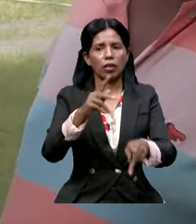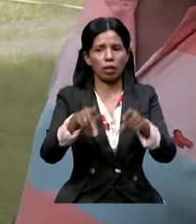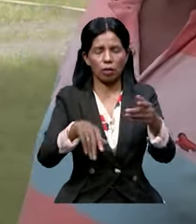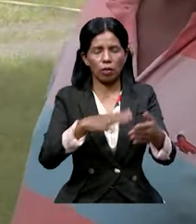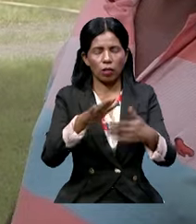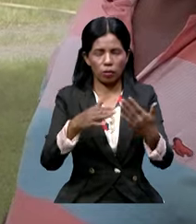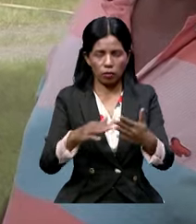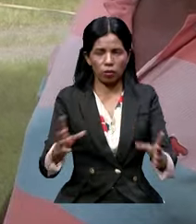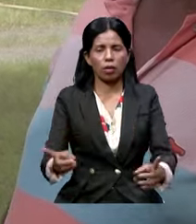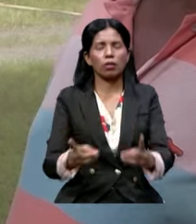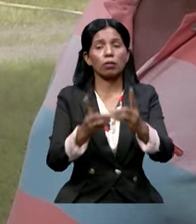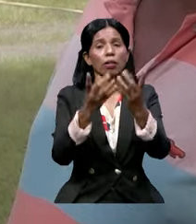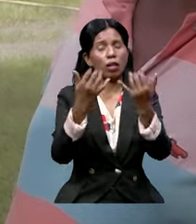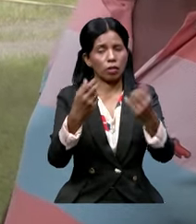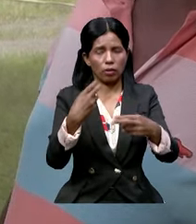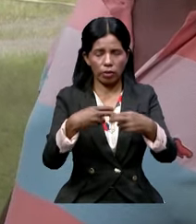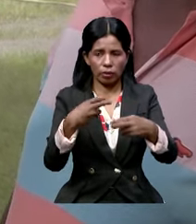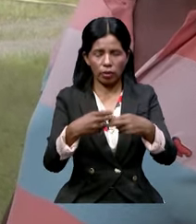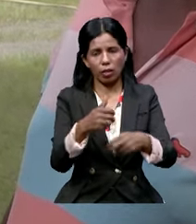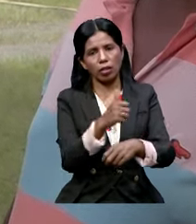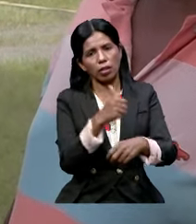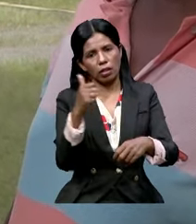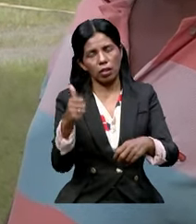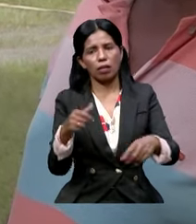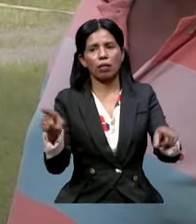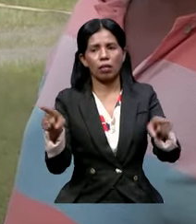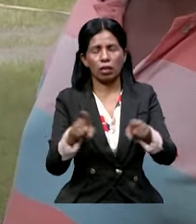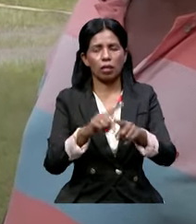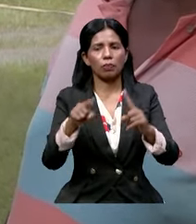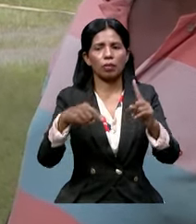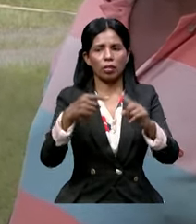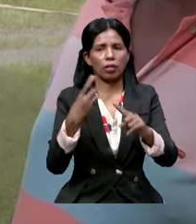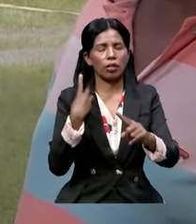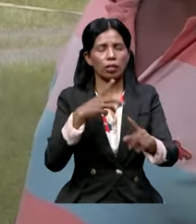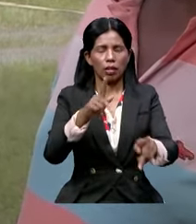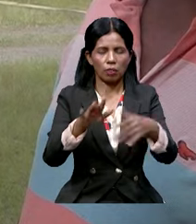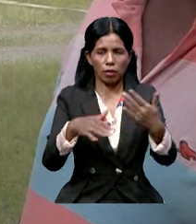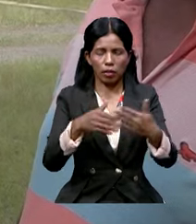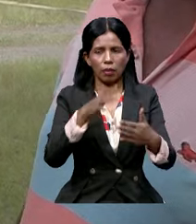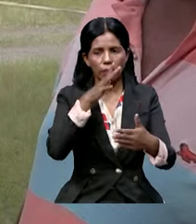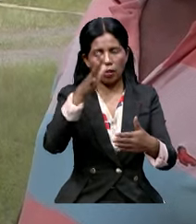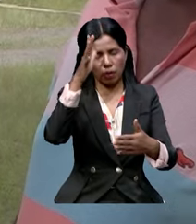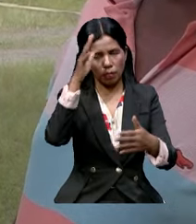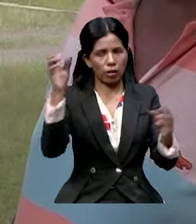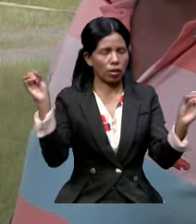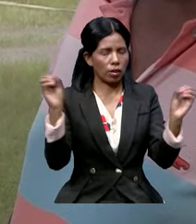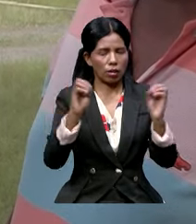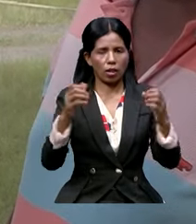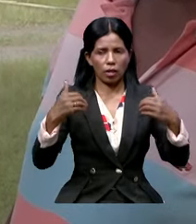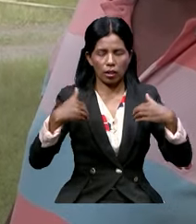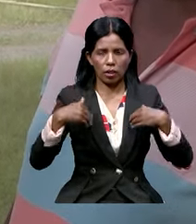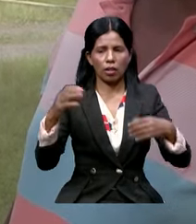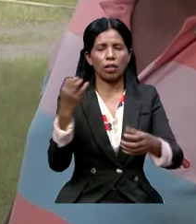atravessa. Agora, dificuldade selo, nemaka, o anhira e tenha comunidade na namansira menos da recurso